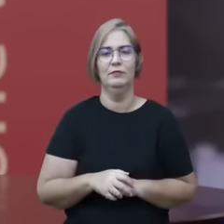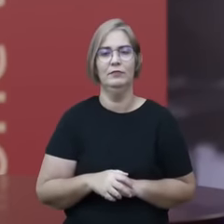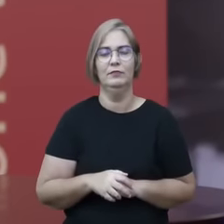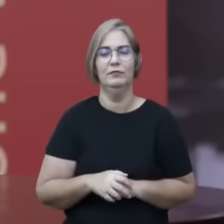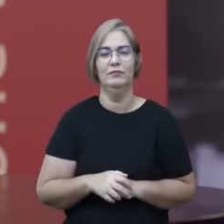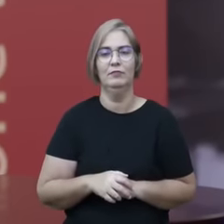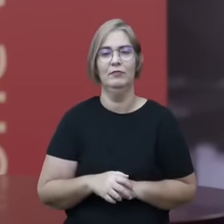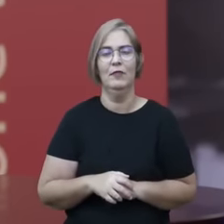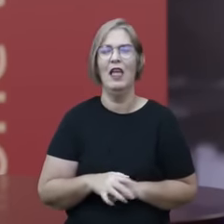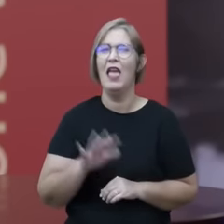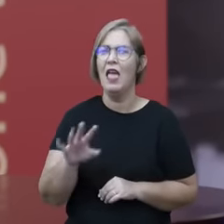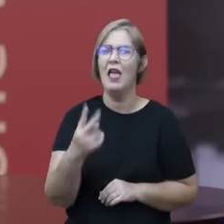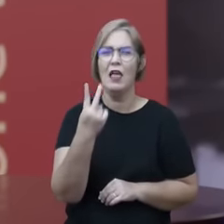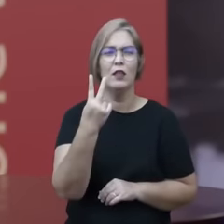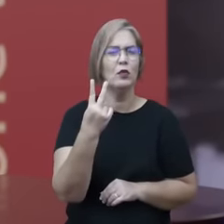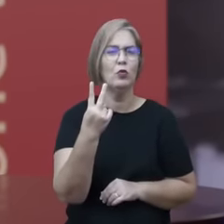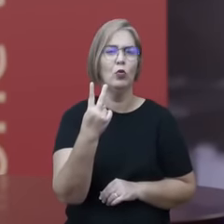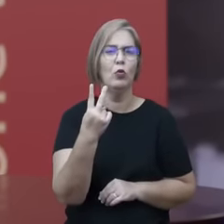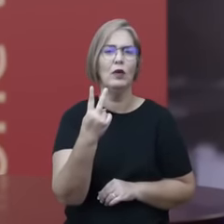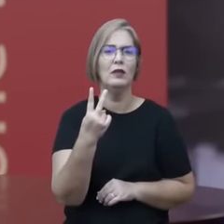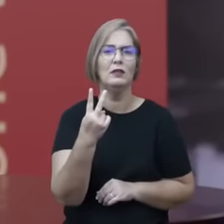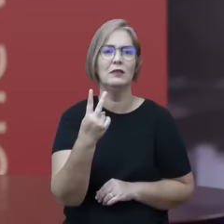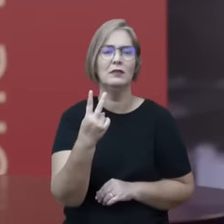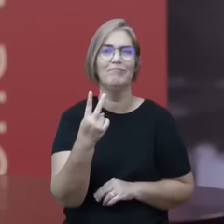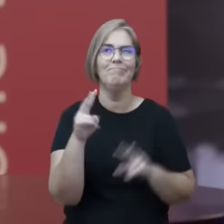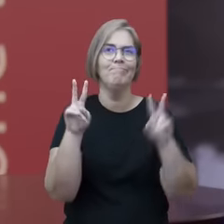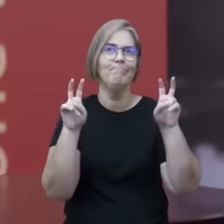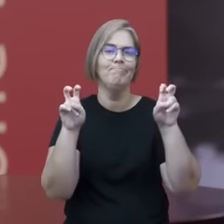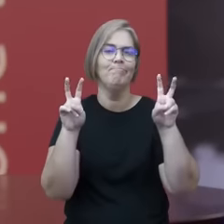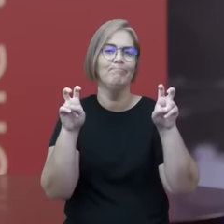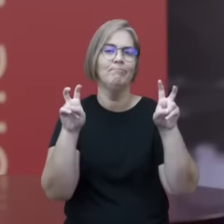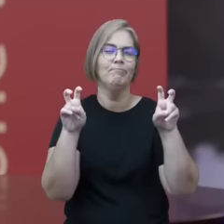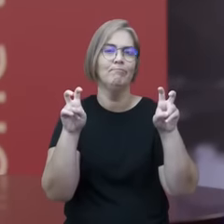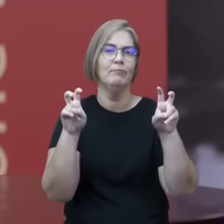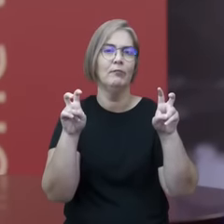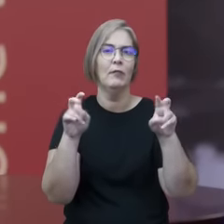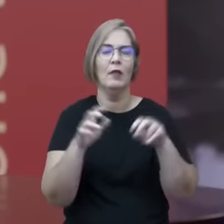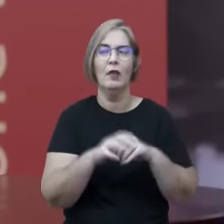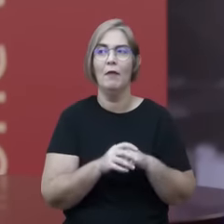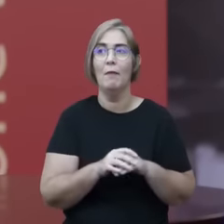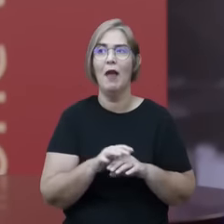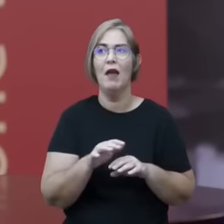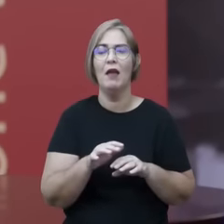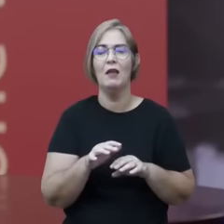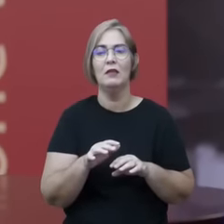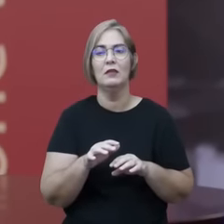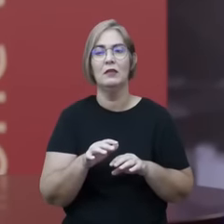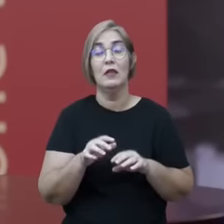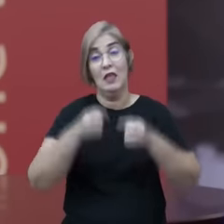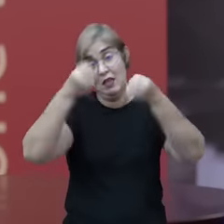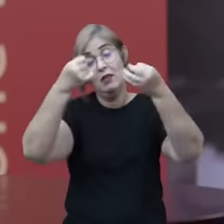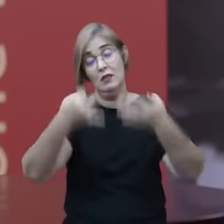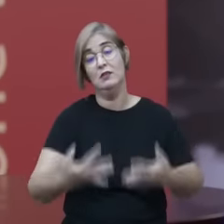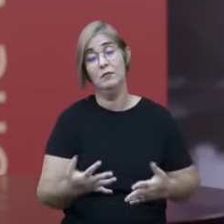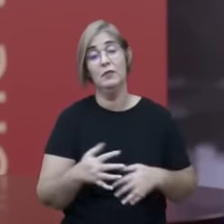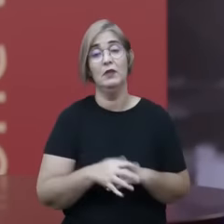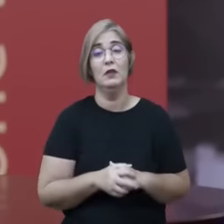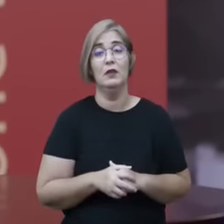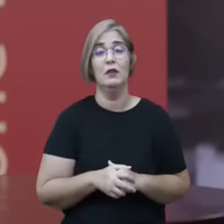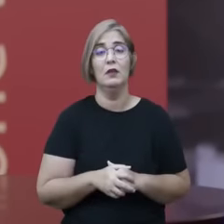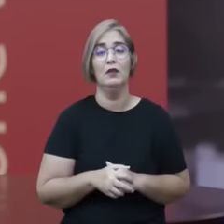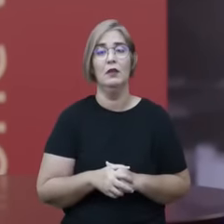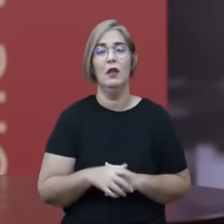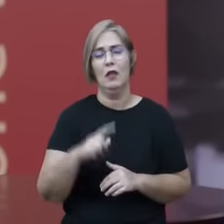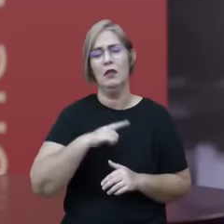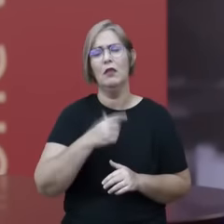duas, digamos assim, entre aspas, não seu sentido clássico, mas em parte sim, não é? Porque o CAM, como eu disse, é um grande leitor dos